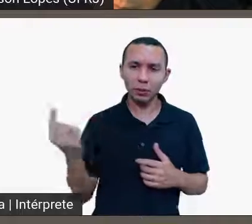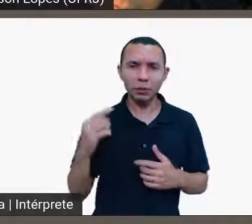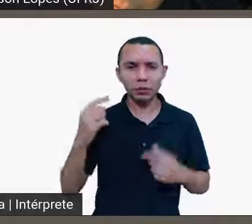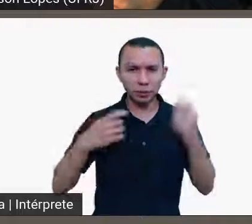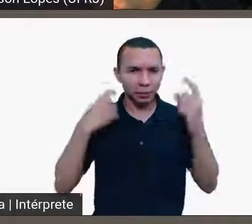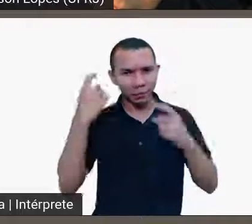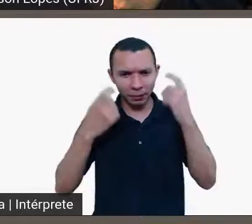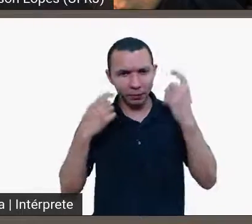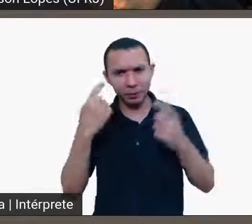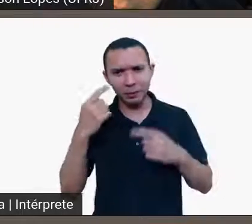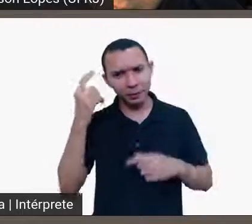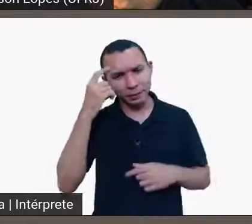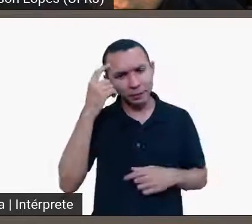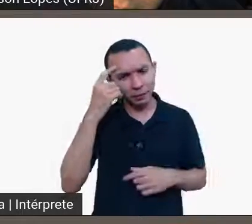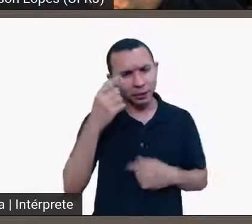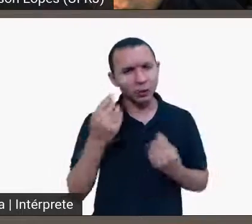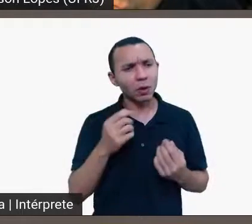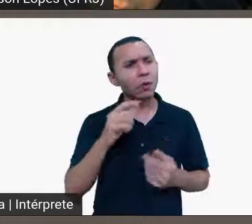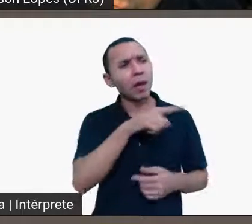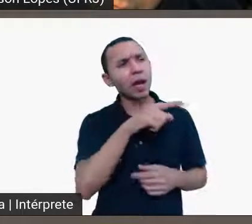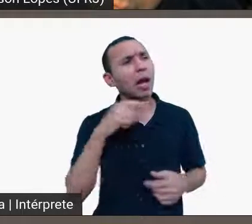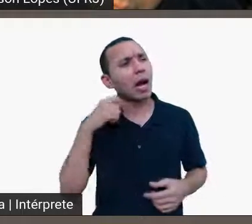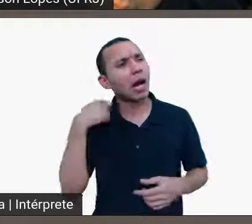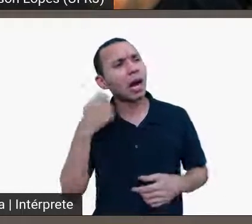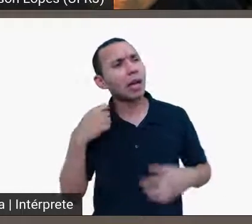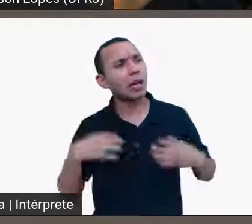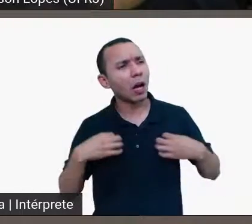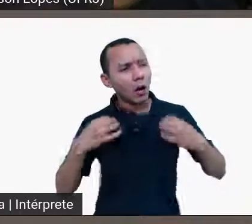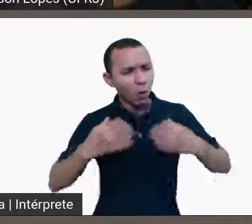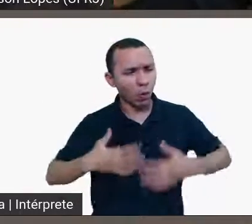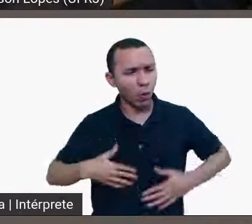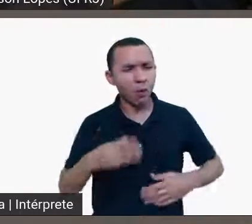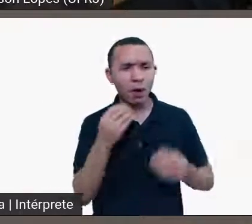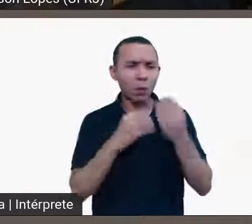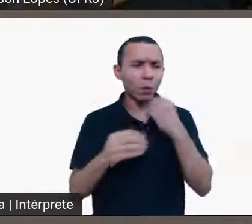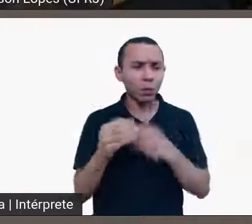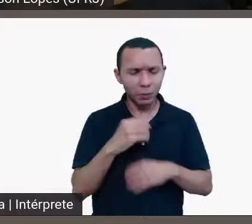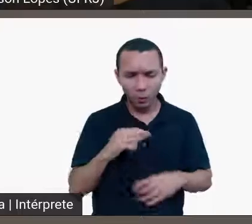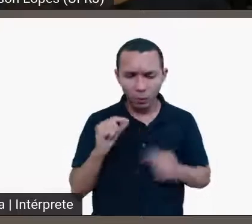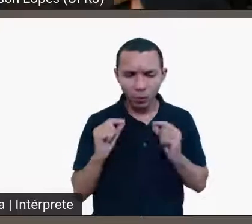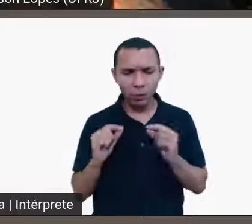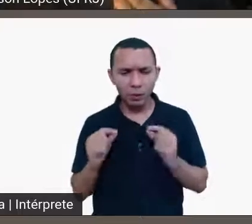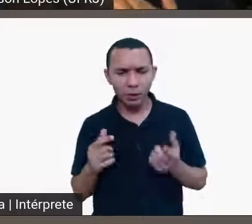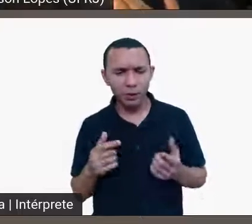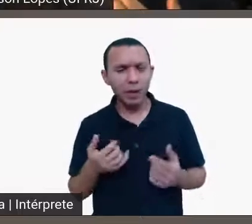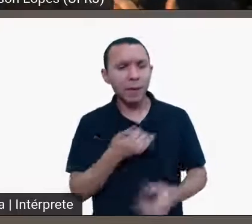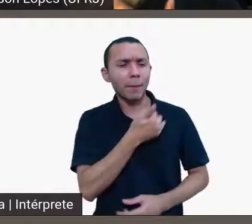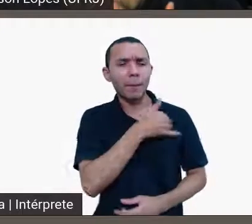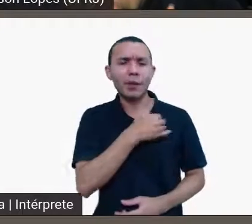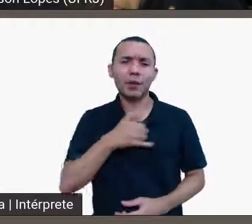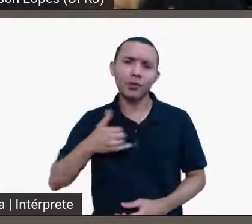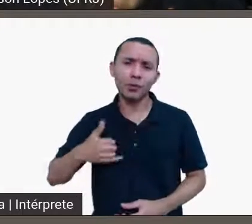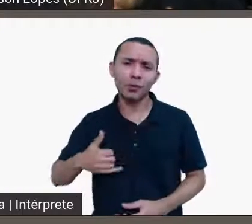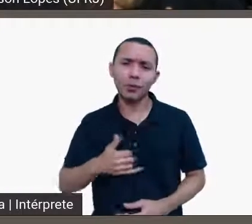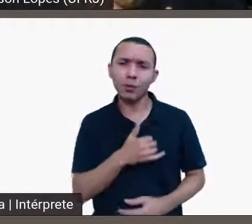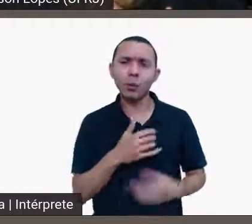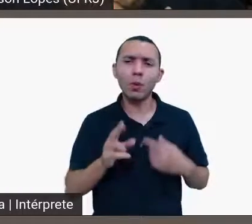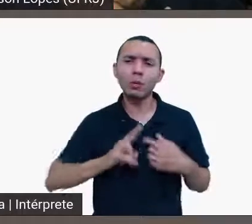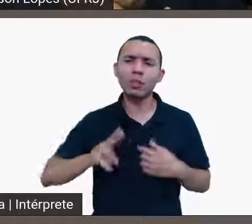a atriz vestia, comia, quais eram os perfumes que ela utilizava, enfim, tudo